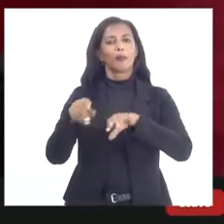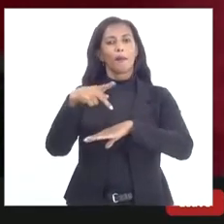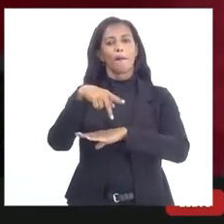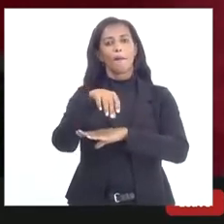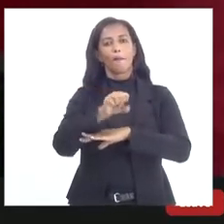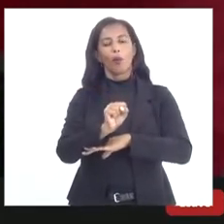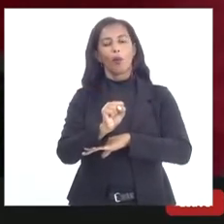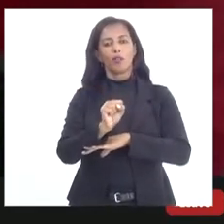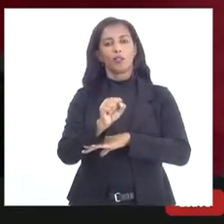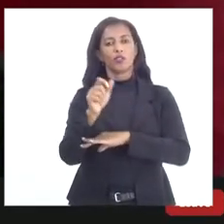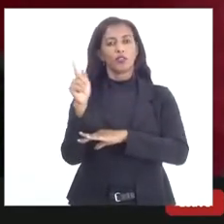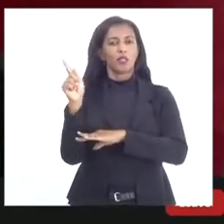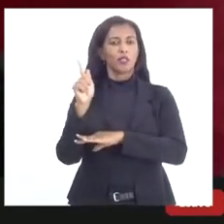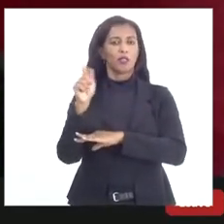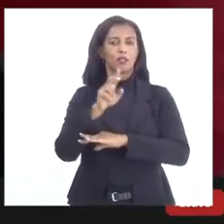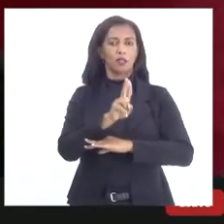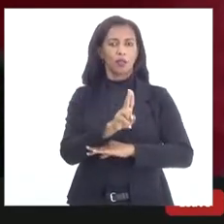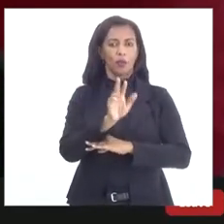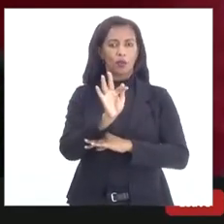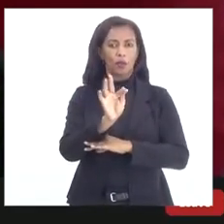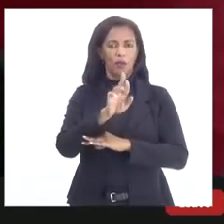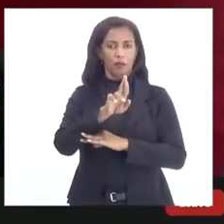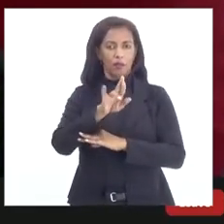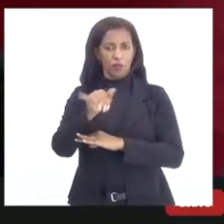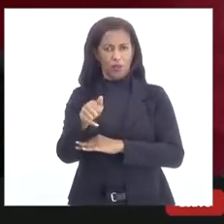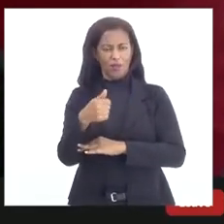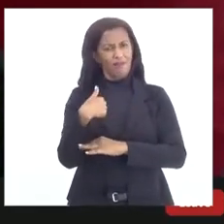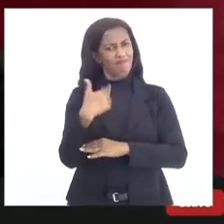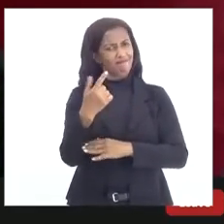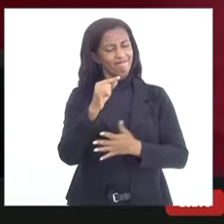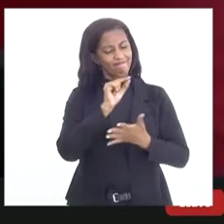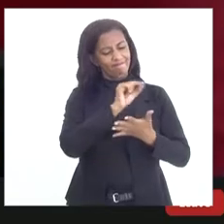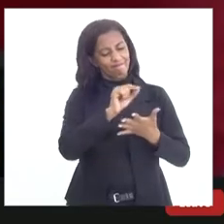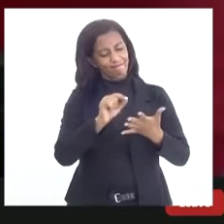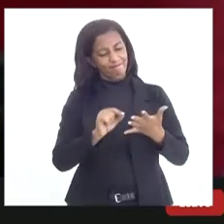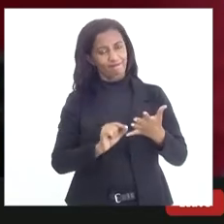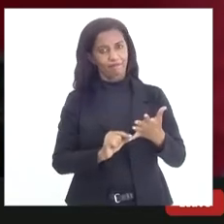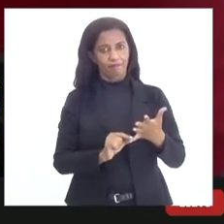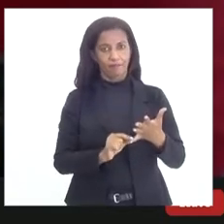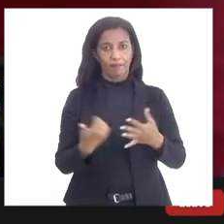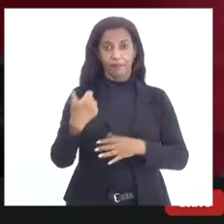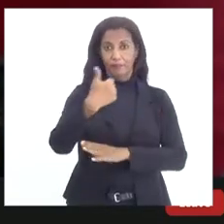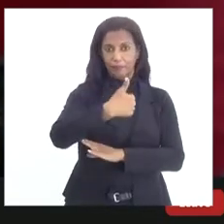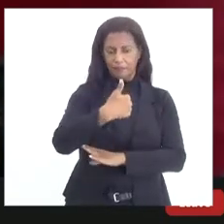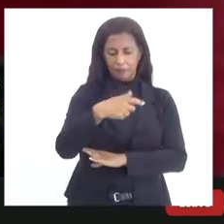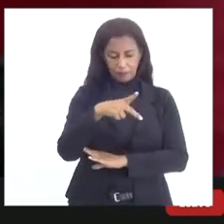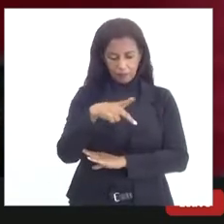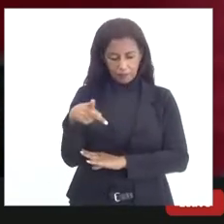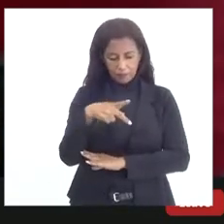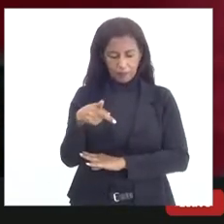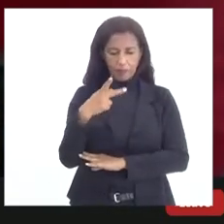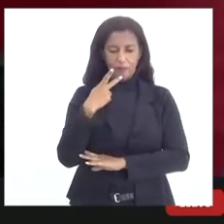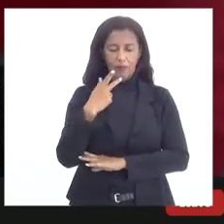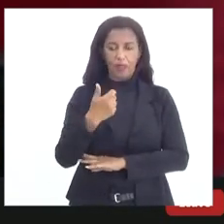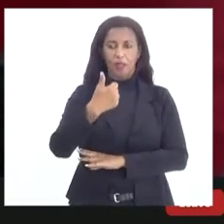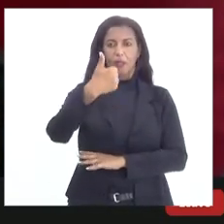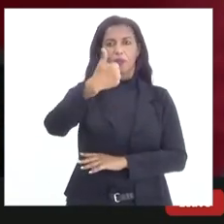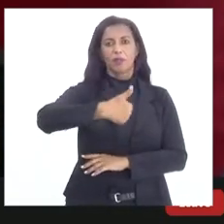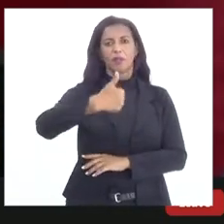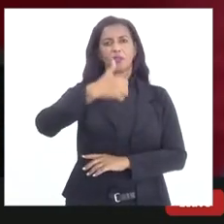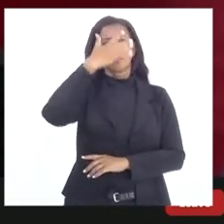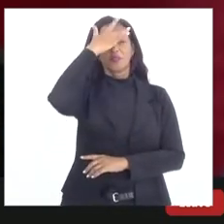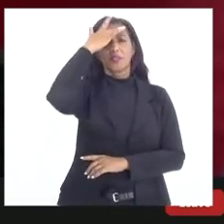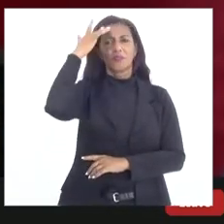da UFRJ. Eu queria fazer algumas observações, né? Primeiro, professor, dizer que uma das primeiras pessoas